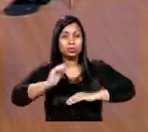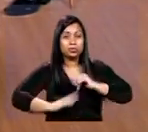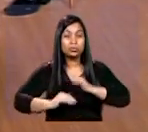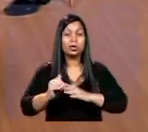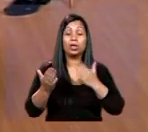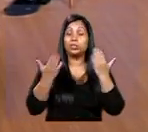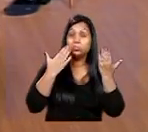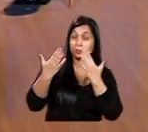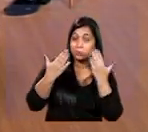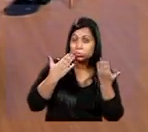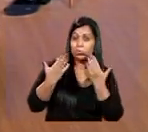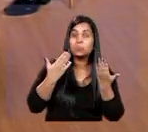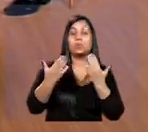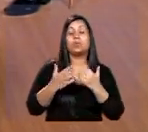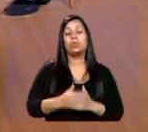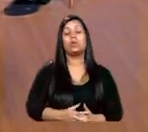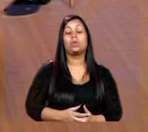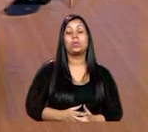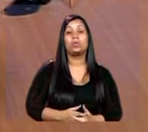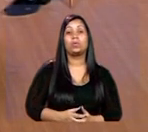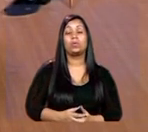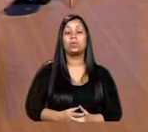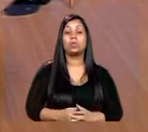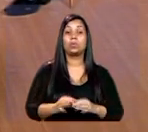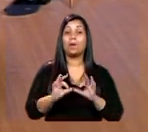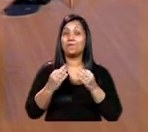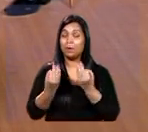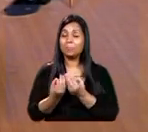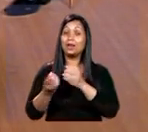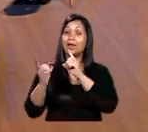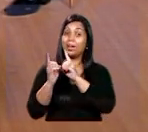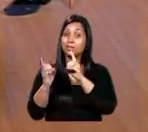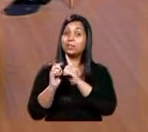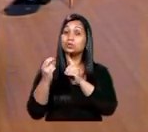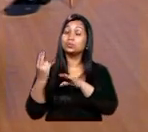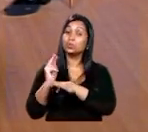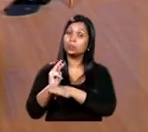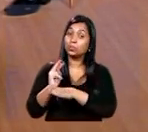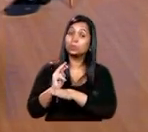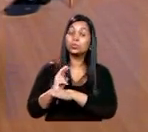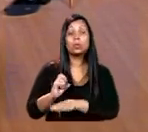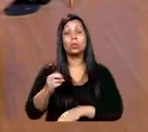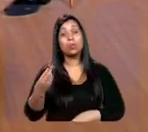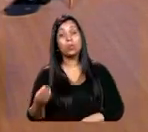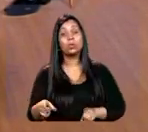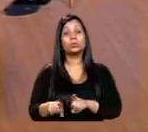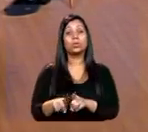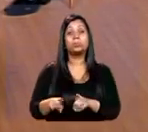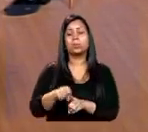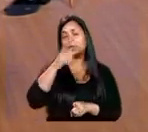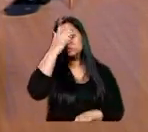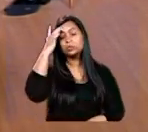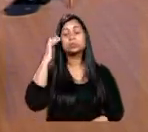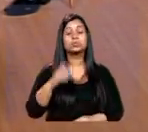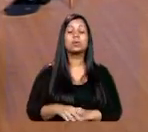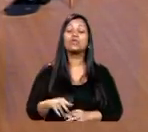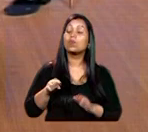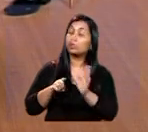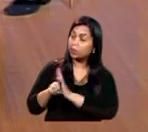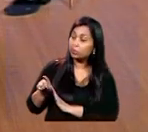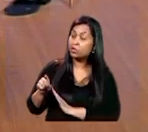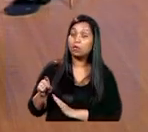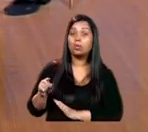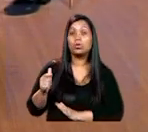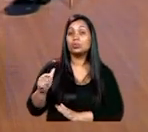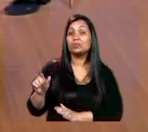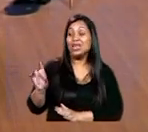profissionais. O psicólogo atende, às vezes, o familiar, ou o cuidador, ou às vezes o próprio paciente. Isso, né? Eu ia